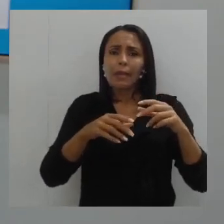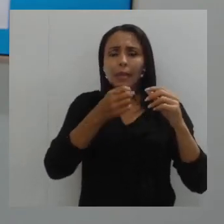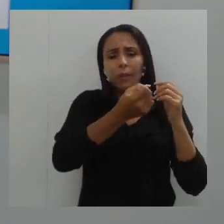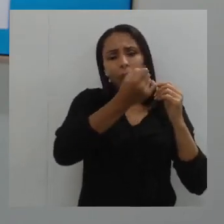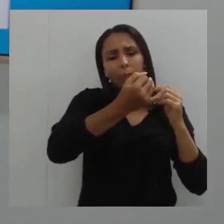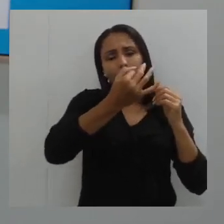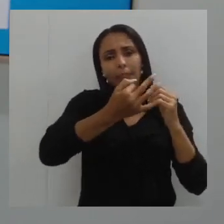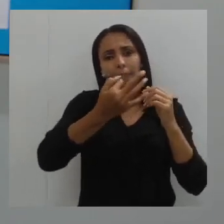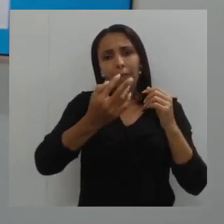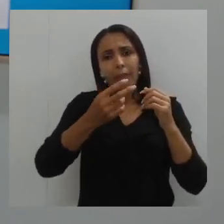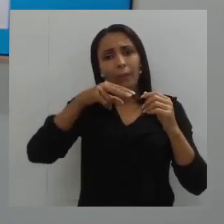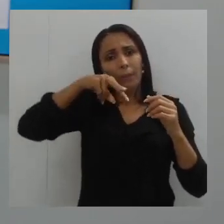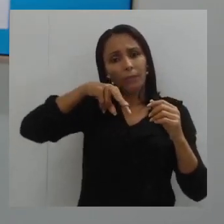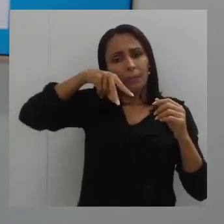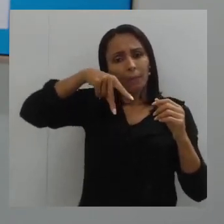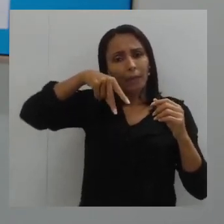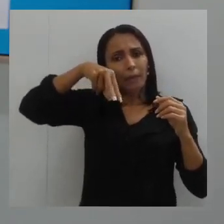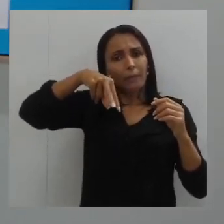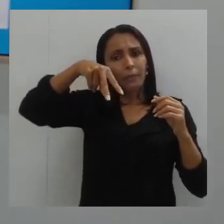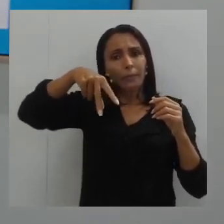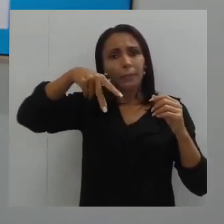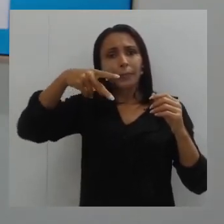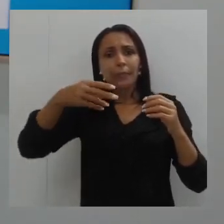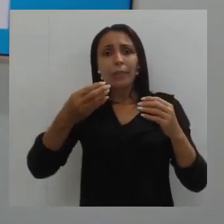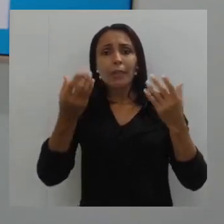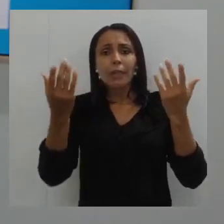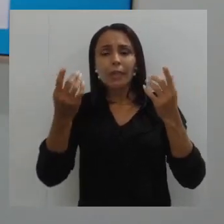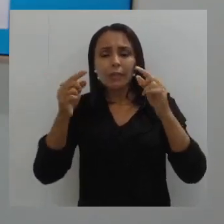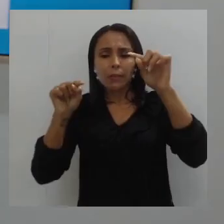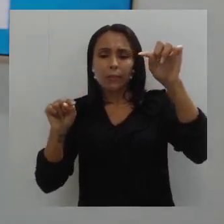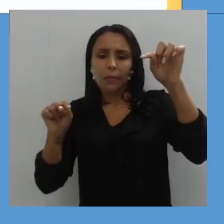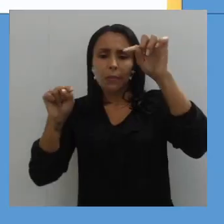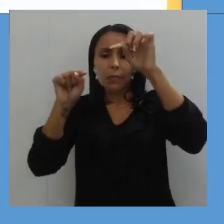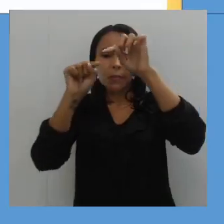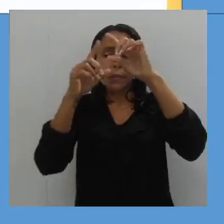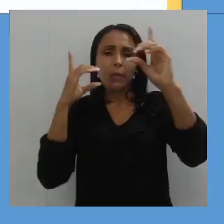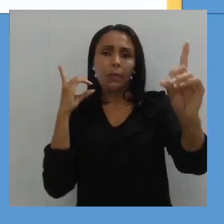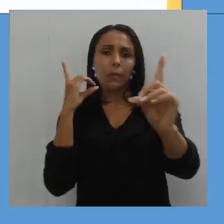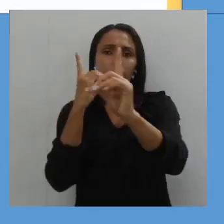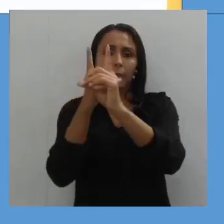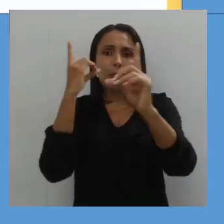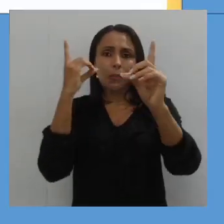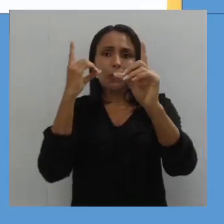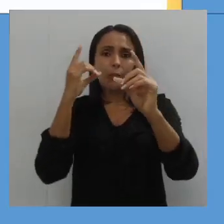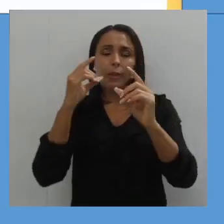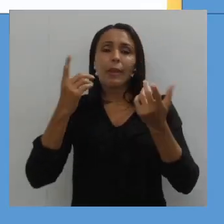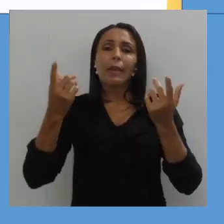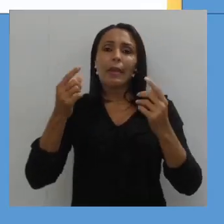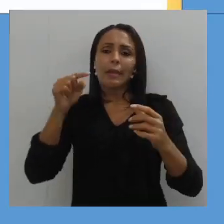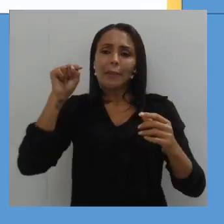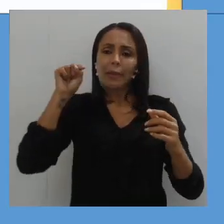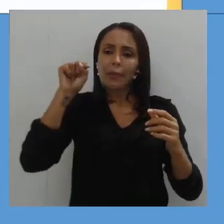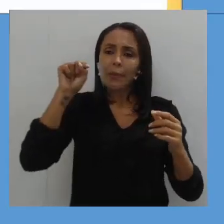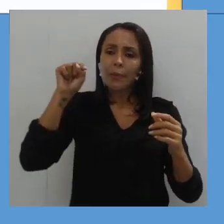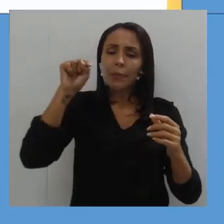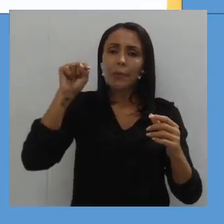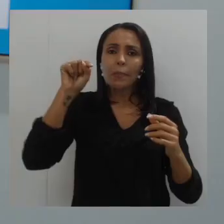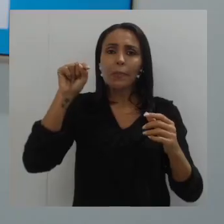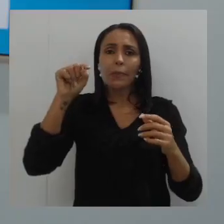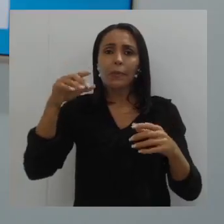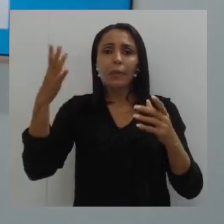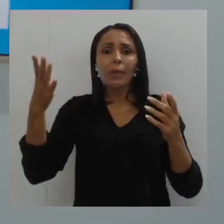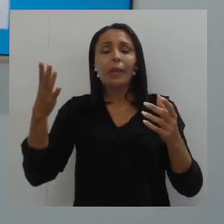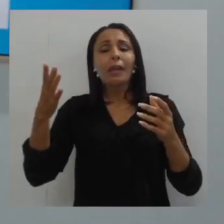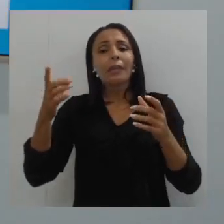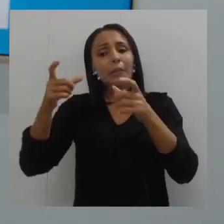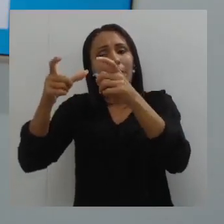da altura alguns passos. Então, com o encontro desses dois lugares, ele marcou um ponto em que seria o lugar onde a